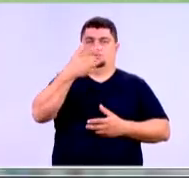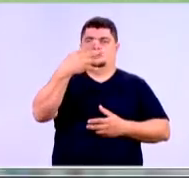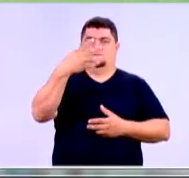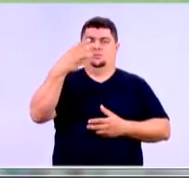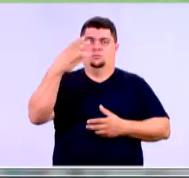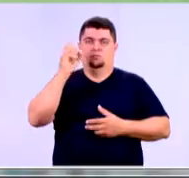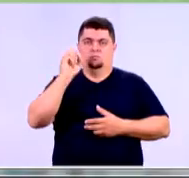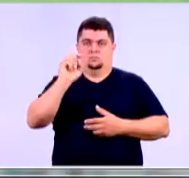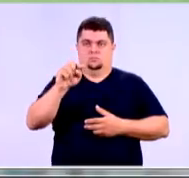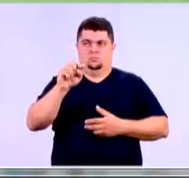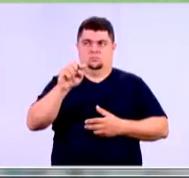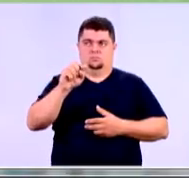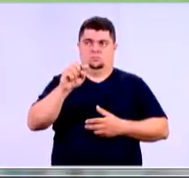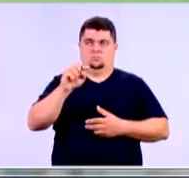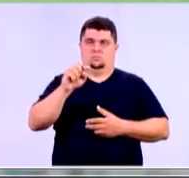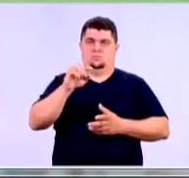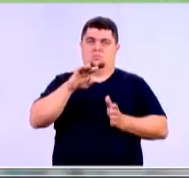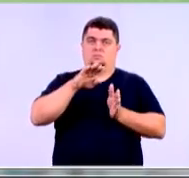243 mil.